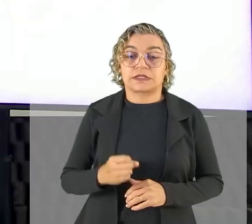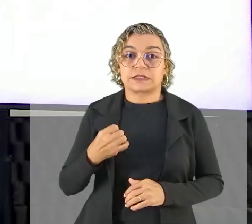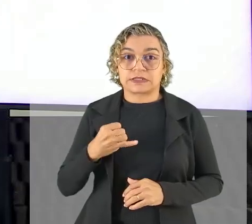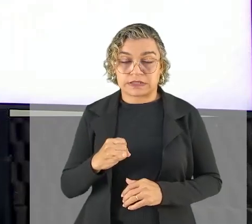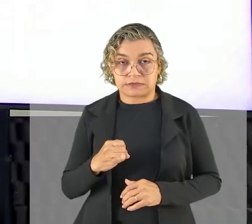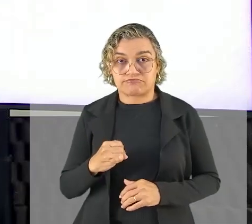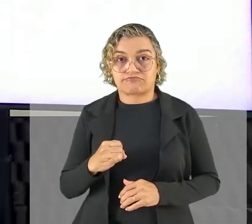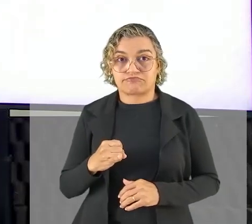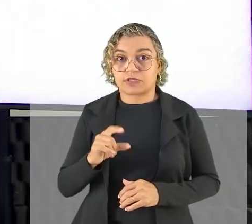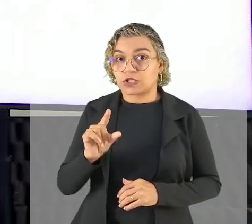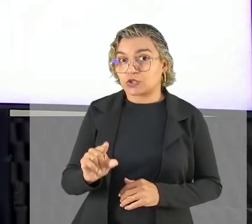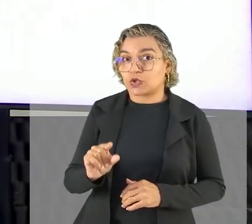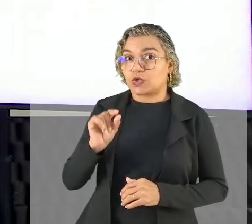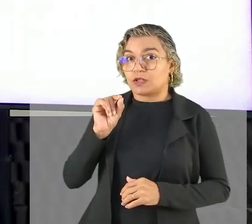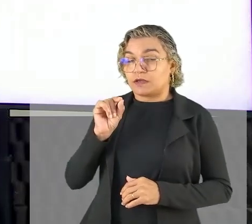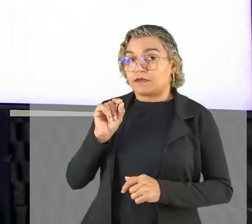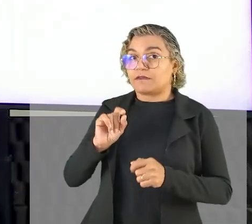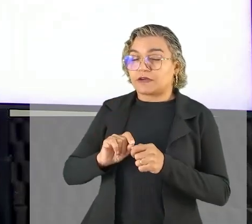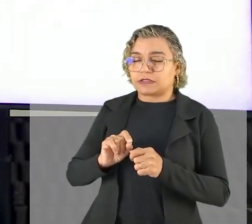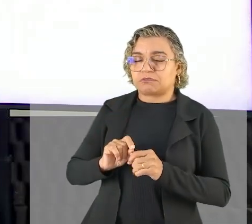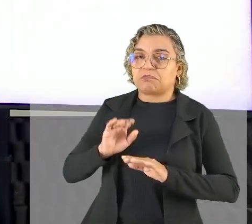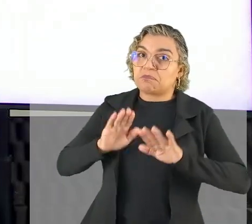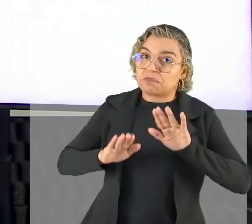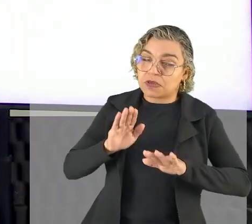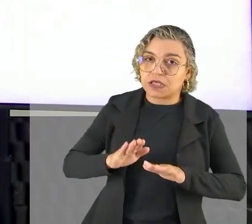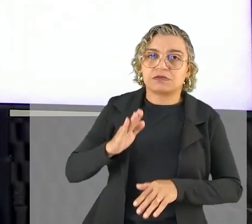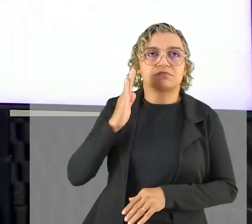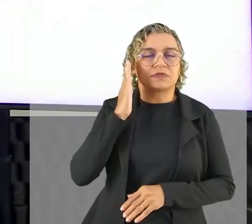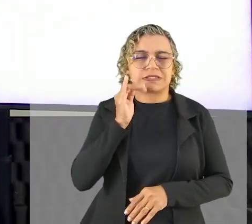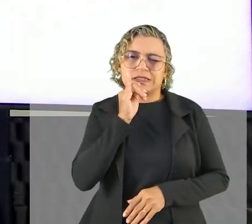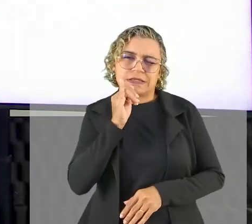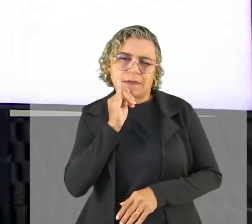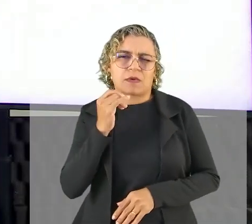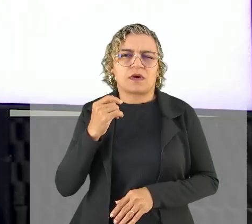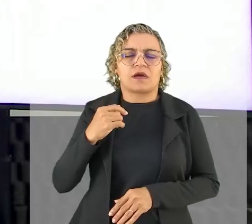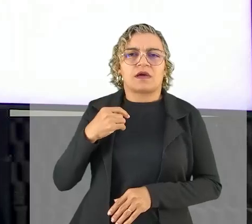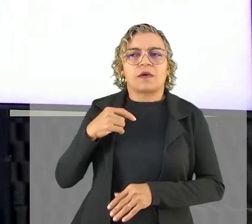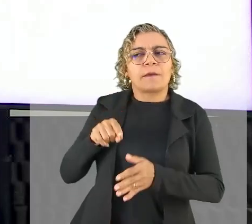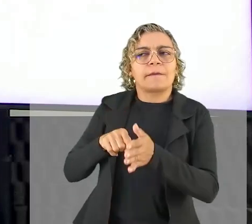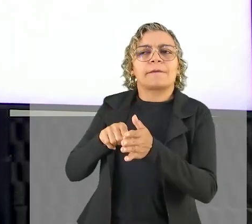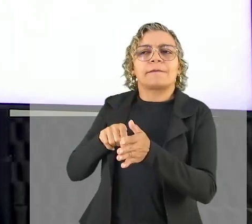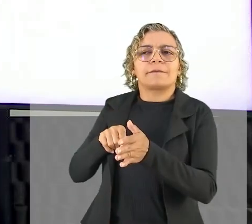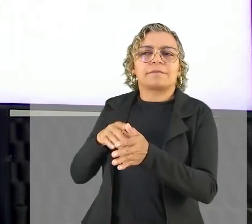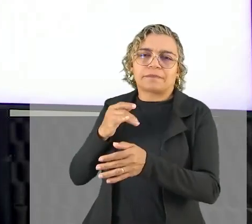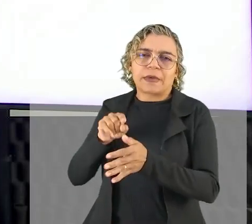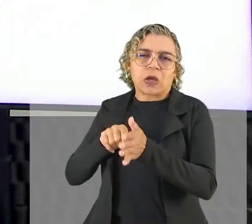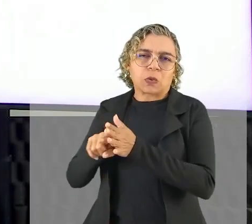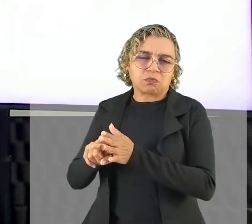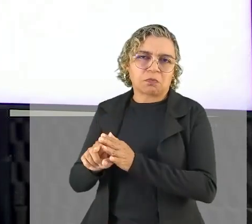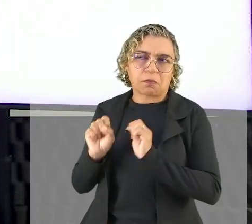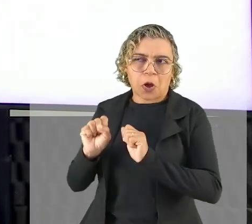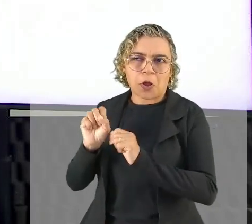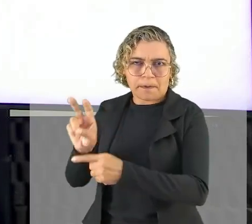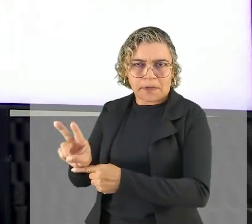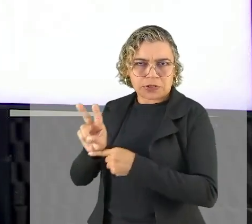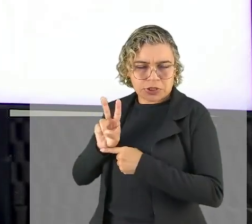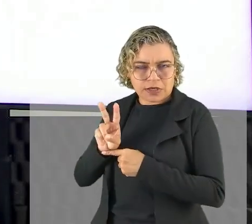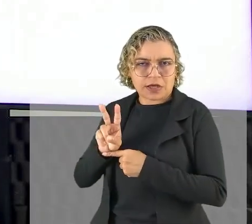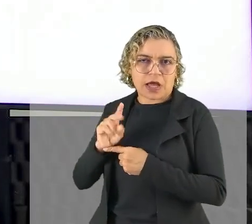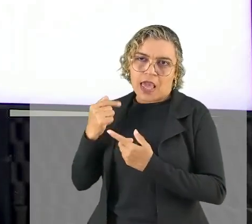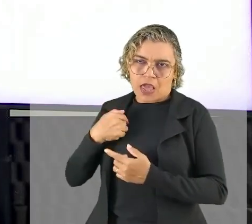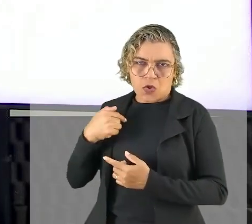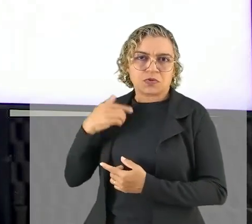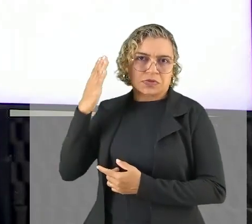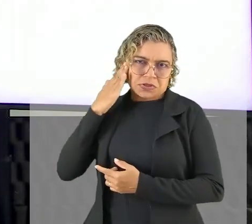fazê-lo, ou seja, admitindo que ele, mesmo sabendo que não pode pagar o dinheiro, ele decide pedir emprestado, a sua máxima de ação